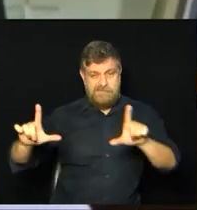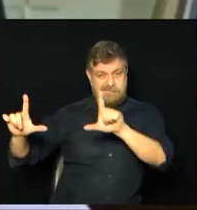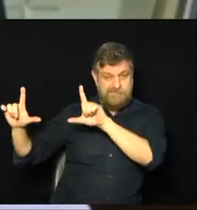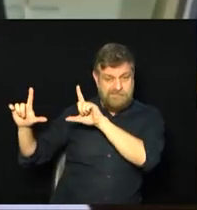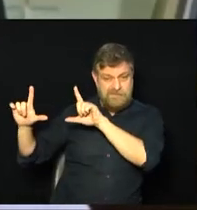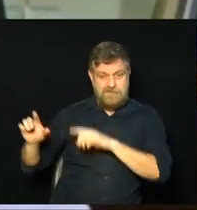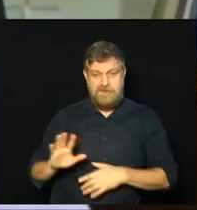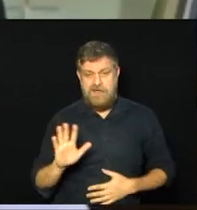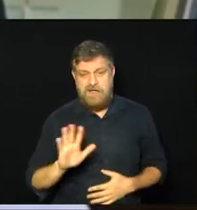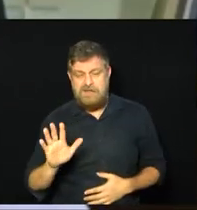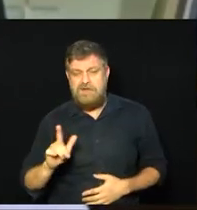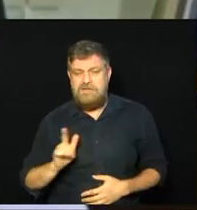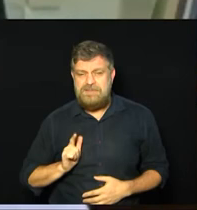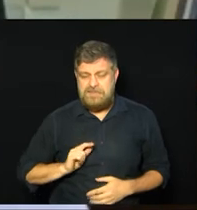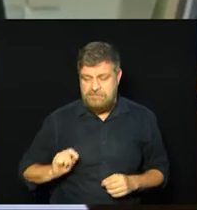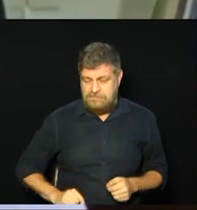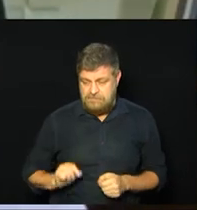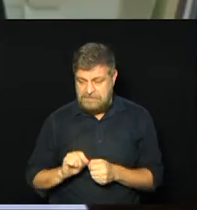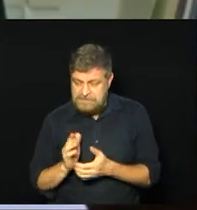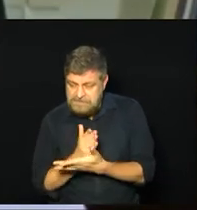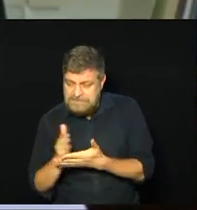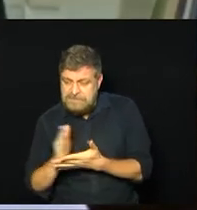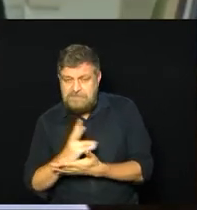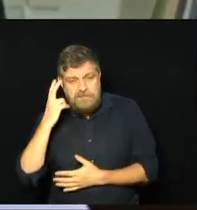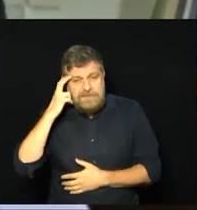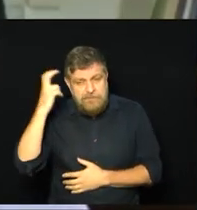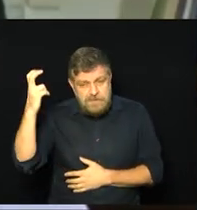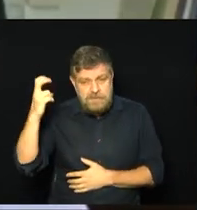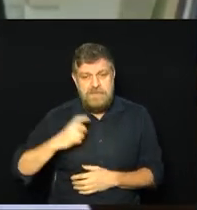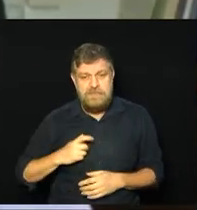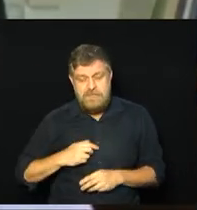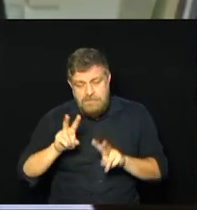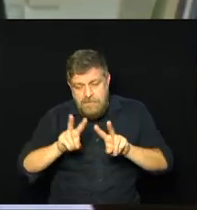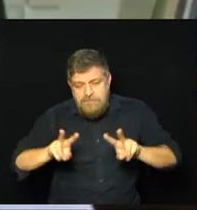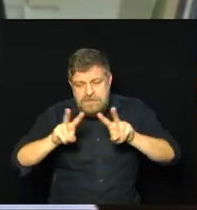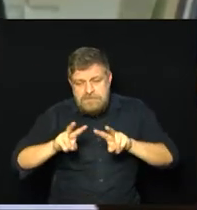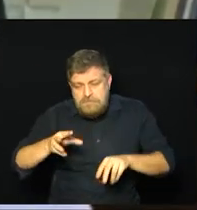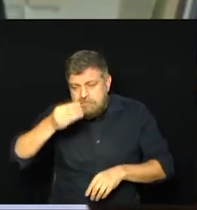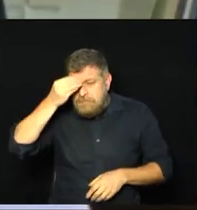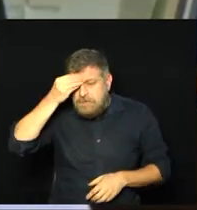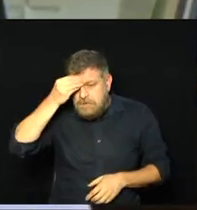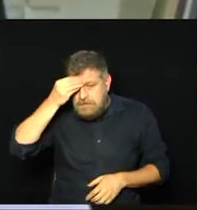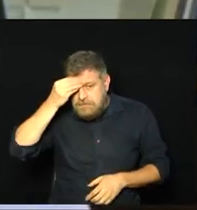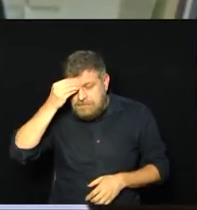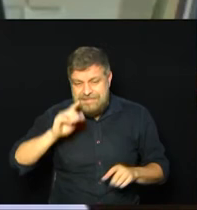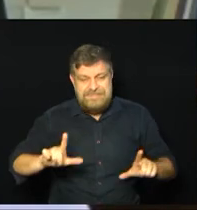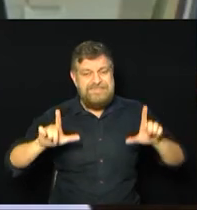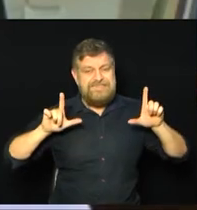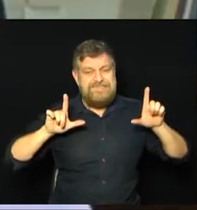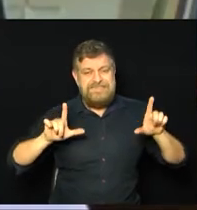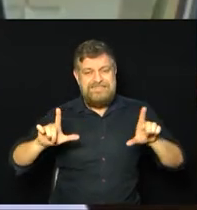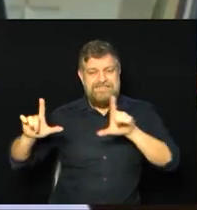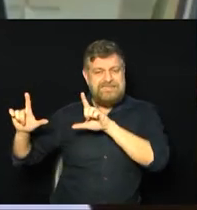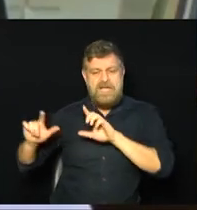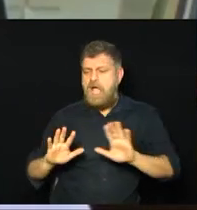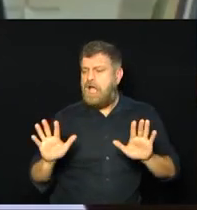filtra com lucidez, né? Que traz lucidez para a gente e uma visão clara, mas sem filtro, assim, sem nada que atrapalhe,